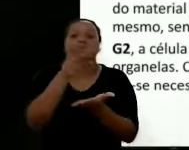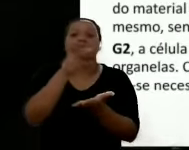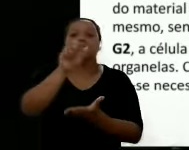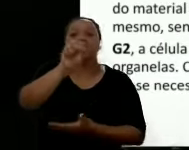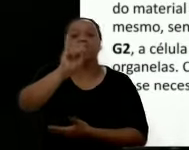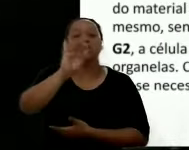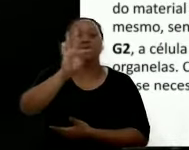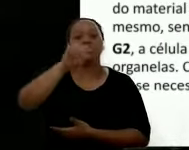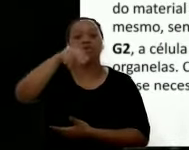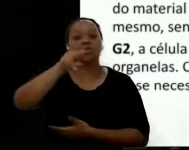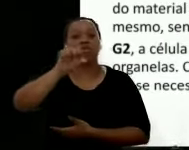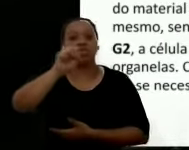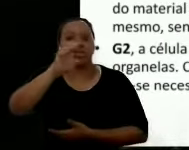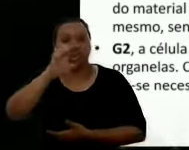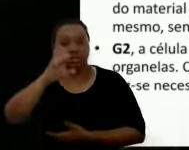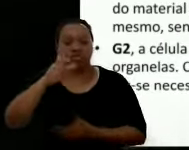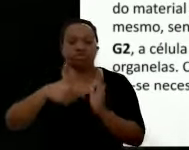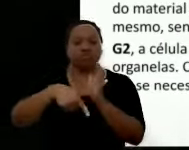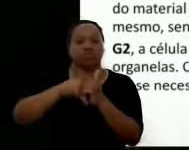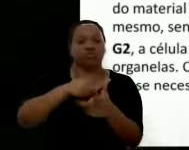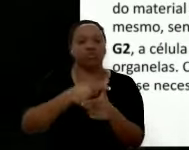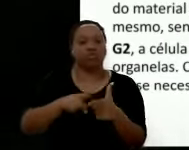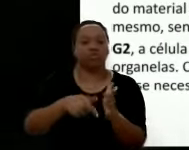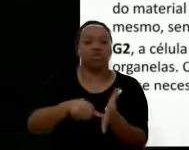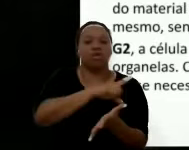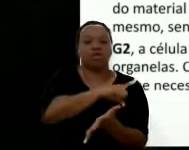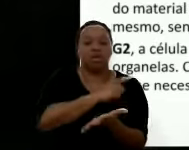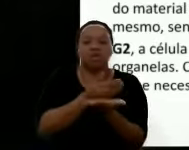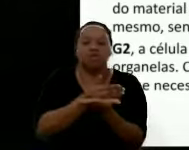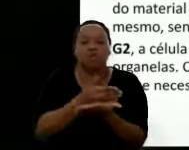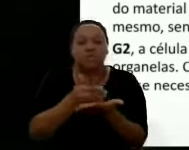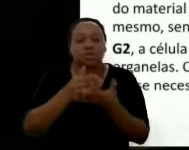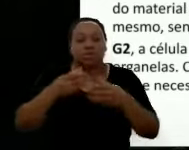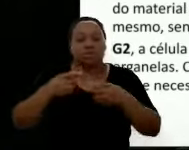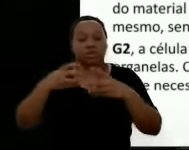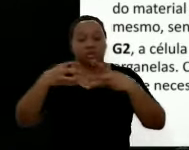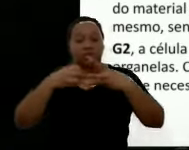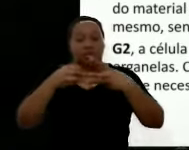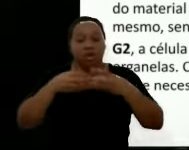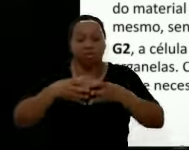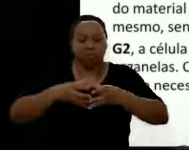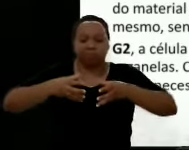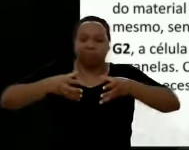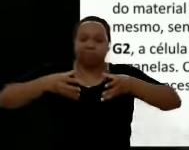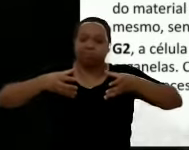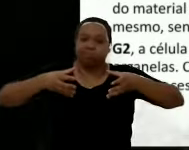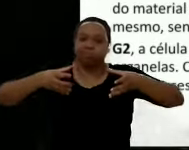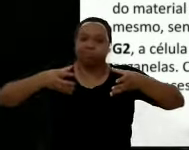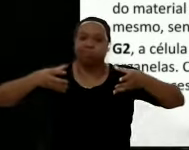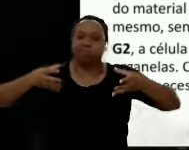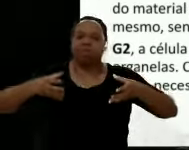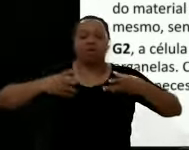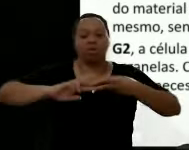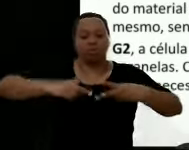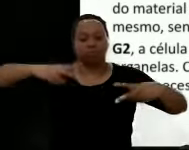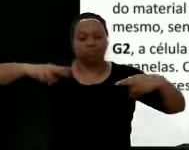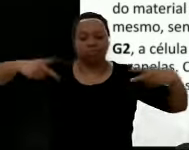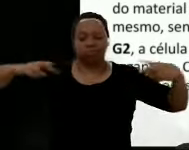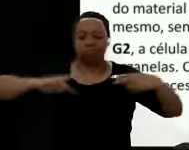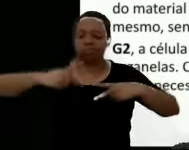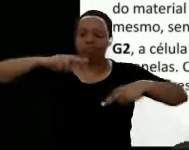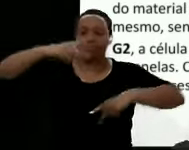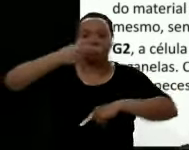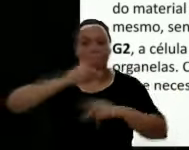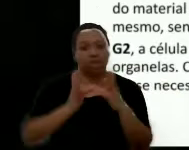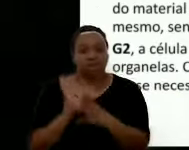G1, que se inicia após a citocinese de uma divisão anterior. A célula começa a aumentar de